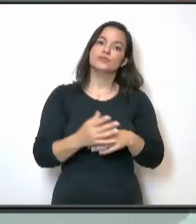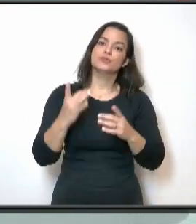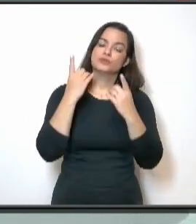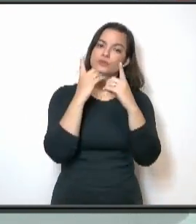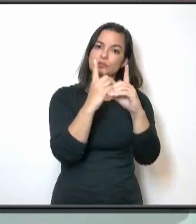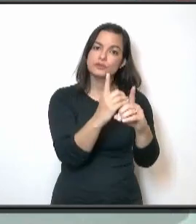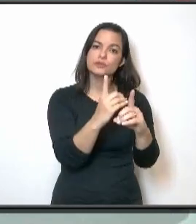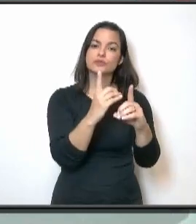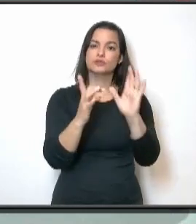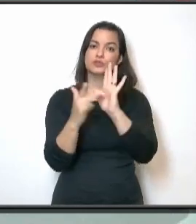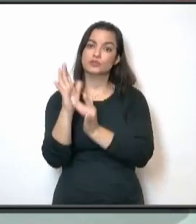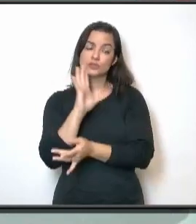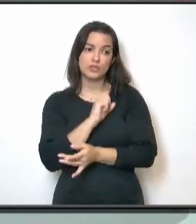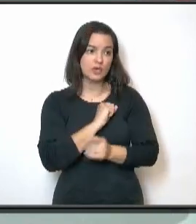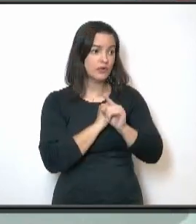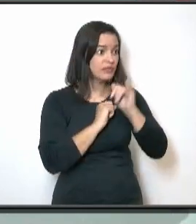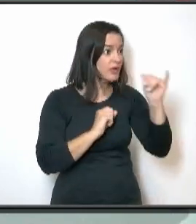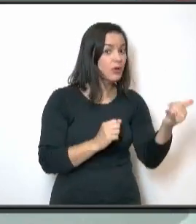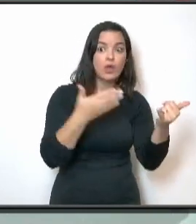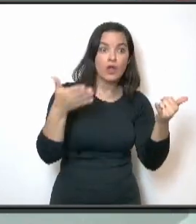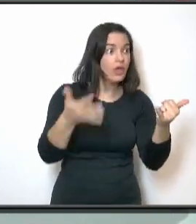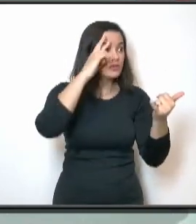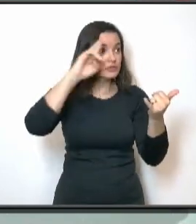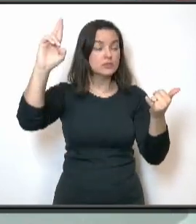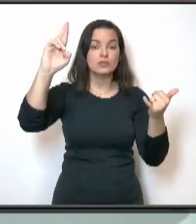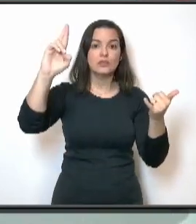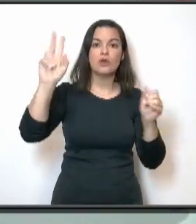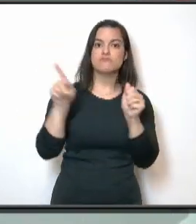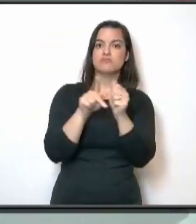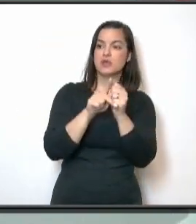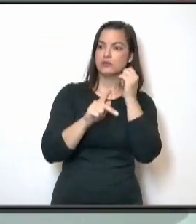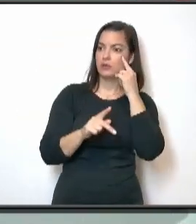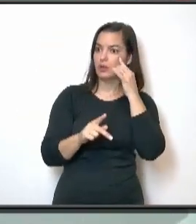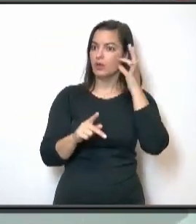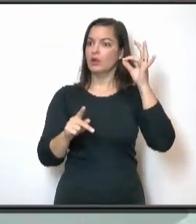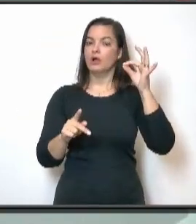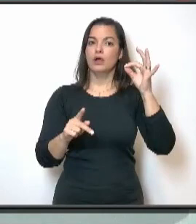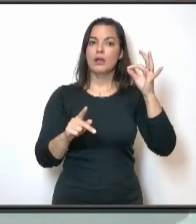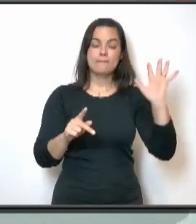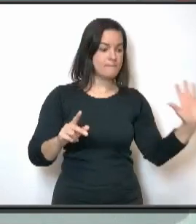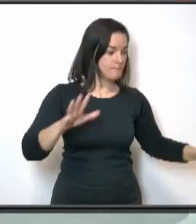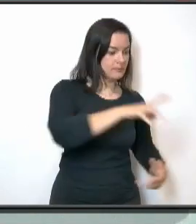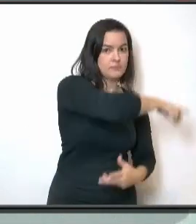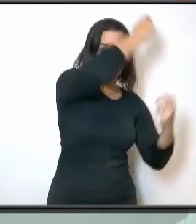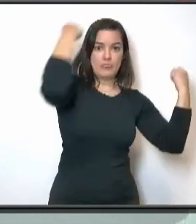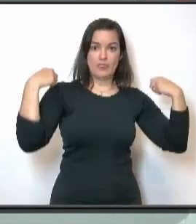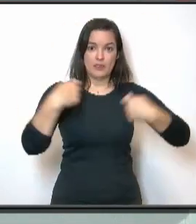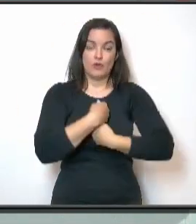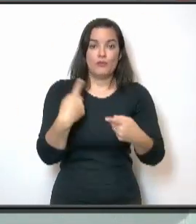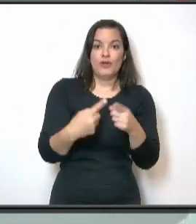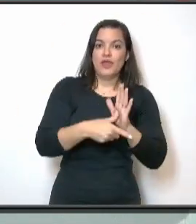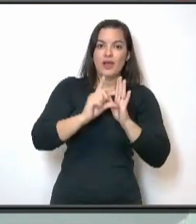disse a Pedro: é o Senhor. Simão Pedro, ouvindo que era o Senhor, cingiu-se com sua veste, porque se havia